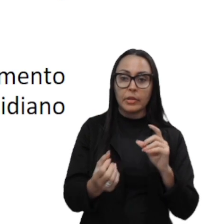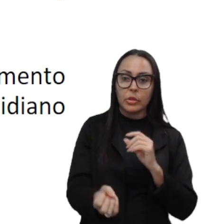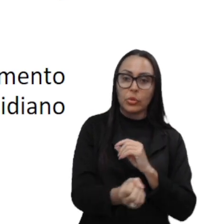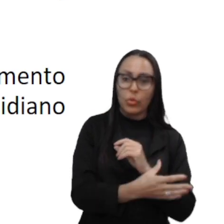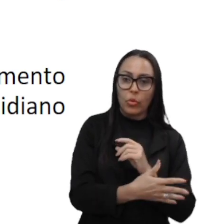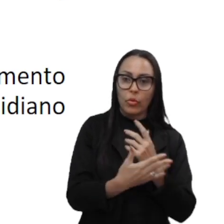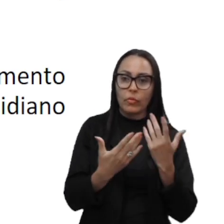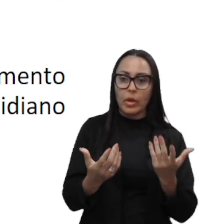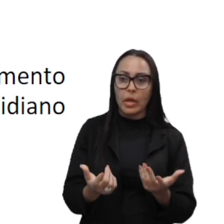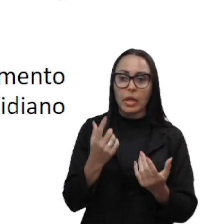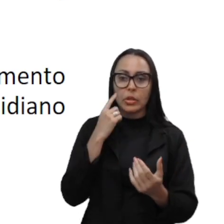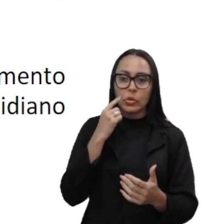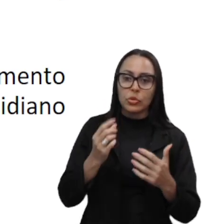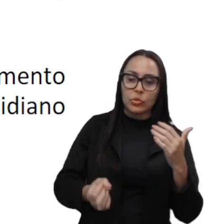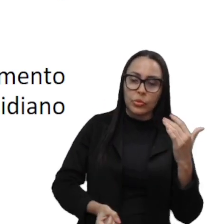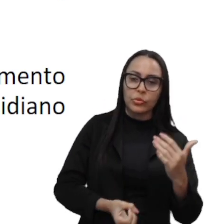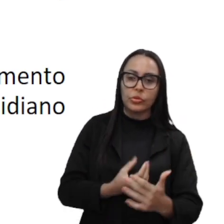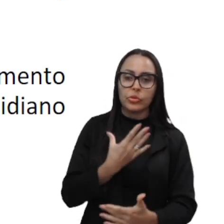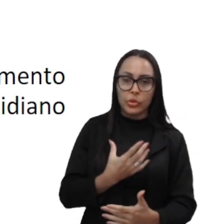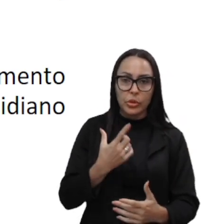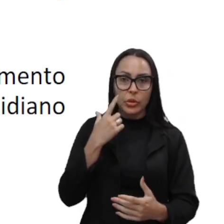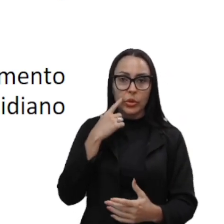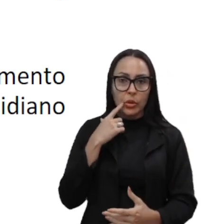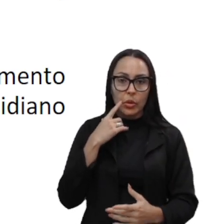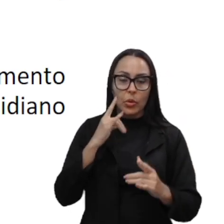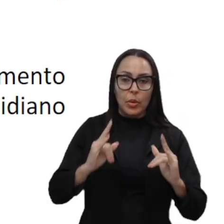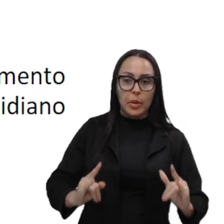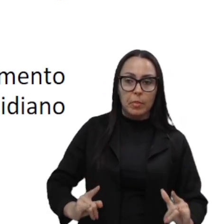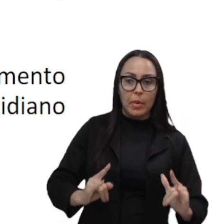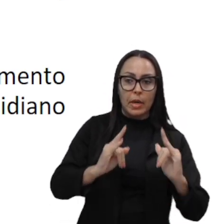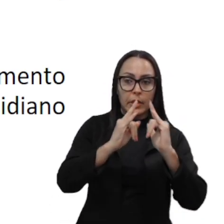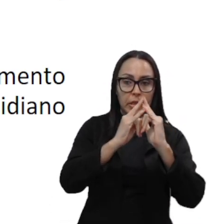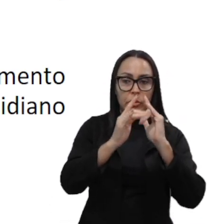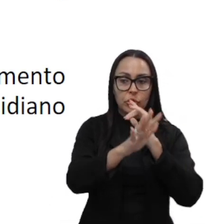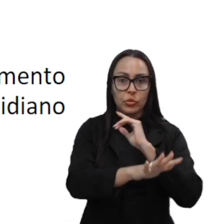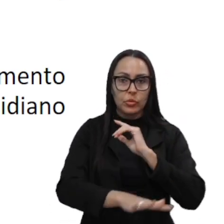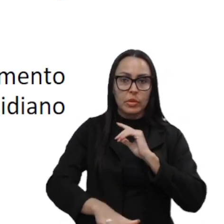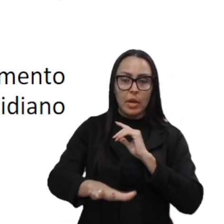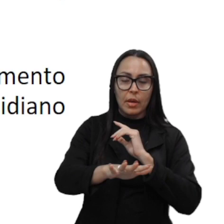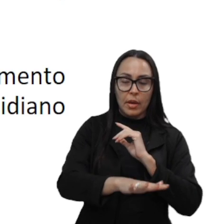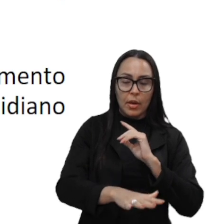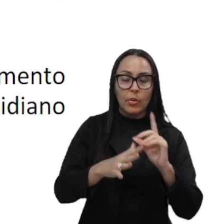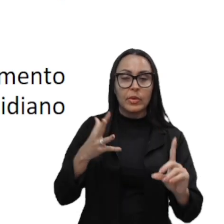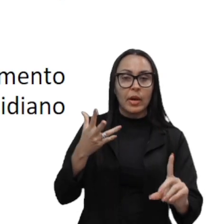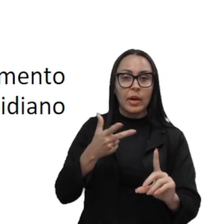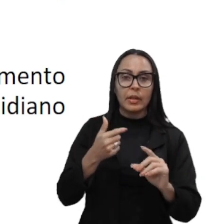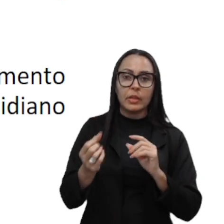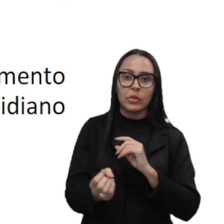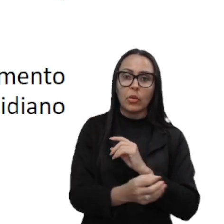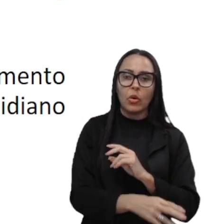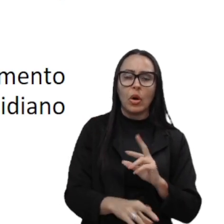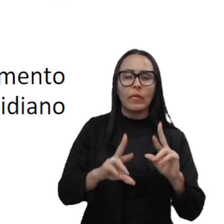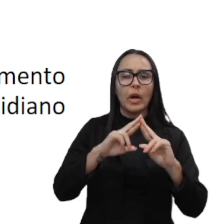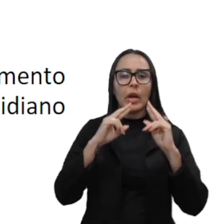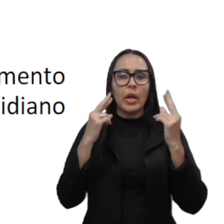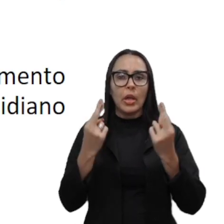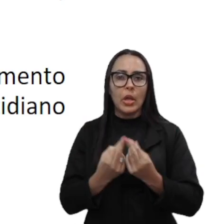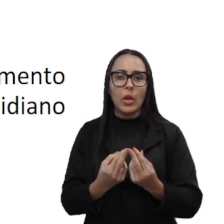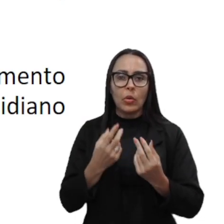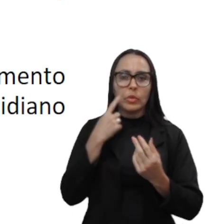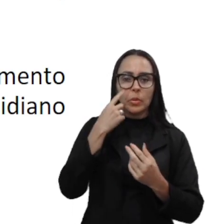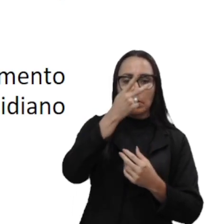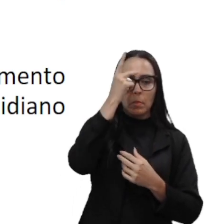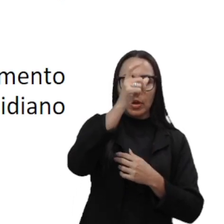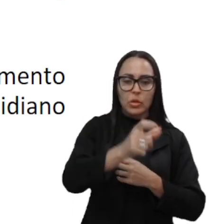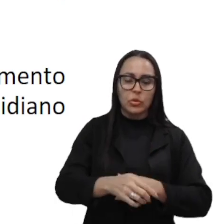Ele foi inaugurado, né, em Paris, num salão, que foi o Salão da Arte Nova, né? Reuniu arquitetos,